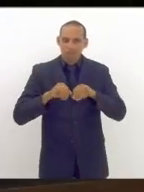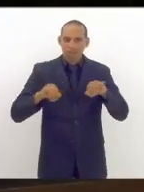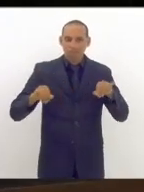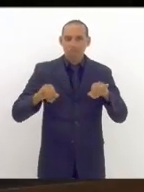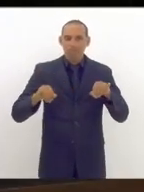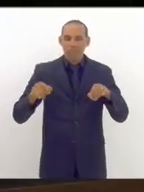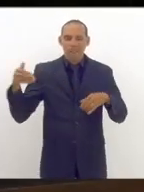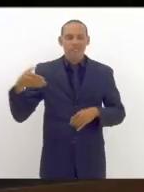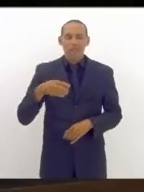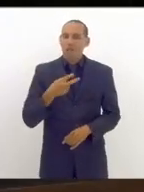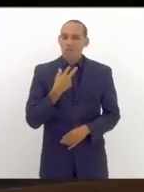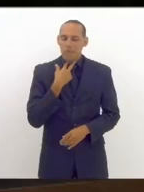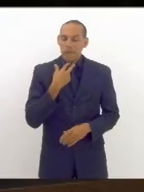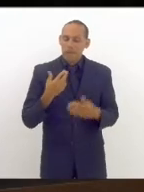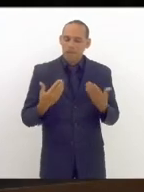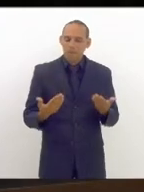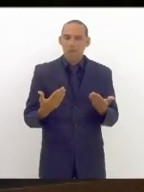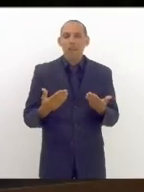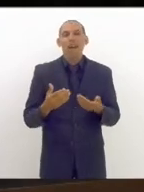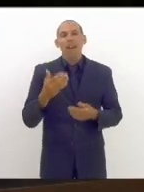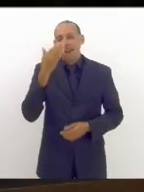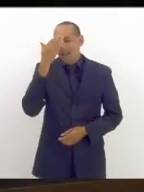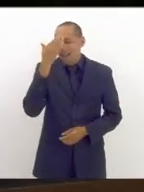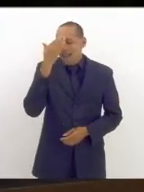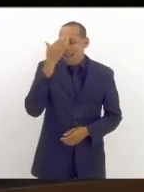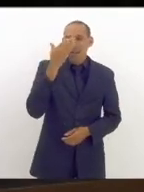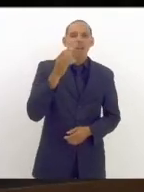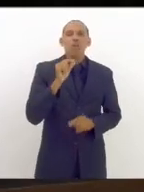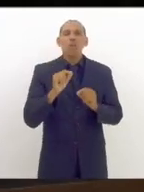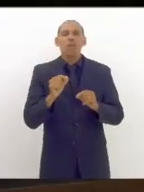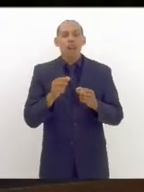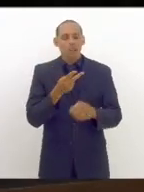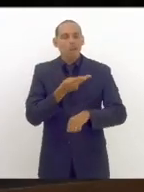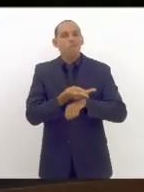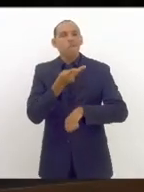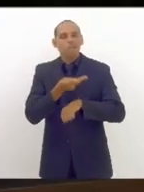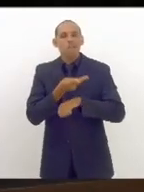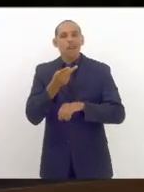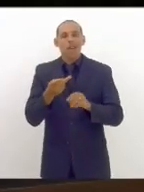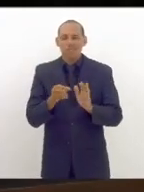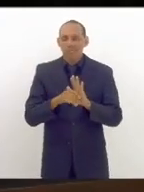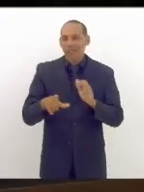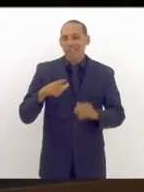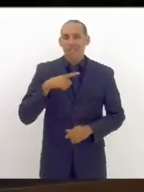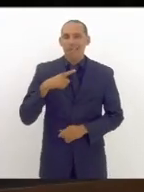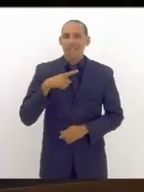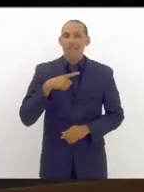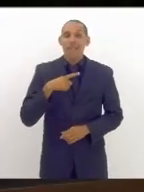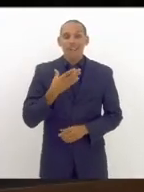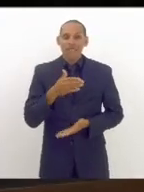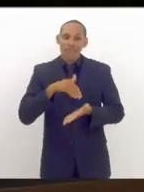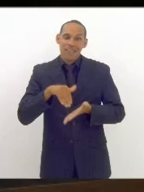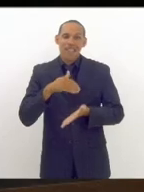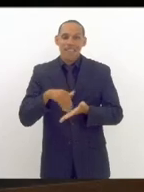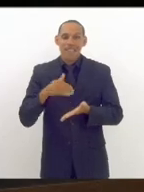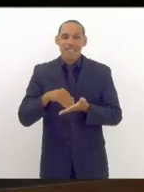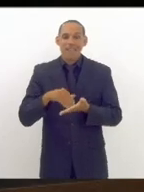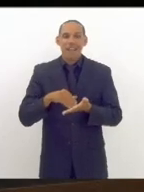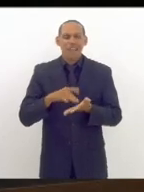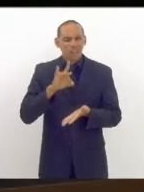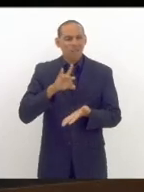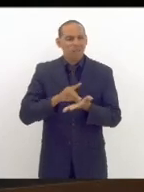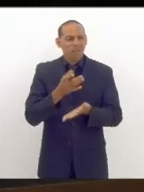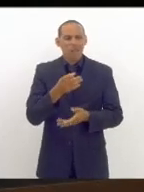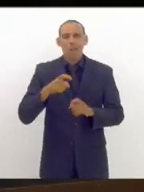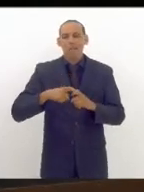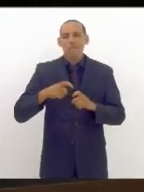para agradecer a indicação desse prêmio ao nosso secretário oficial médico do CBMERJ. Mas,